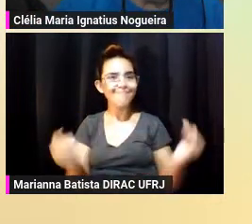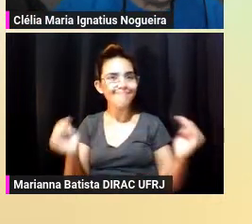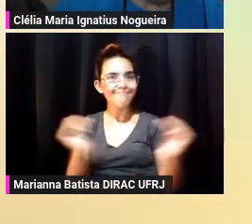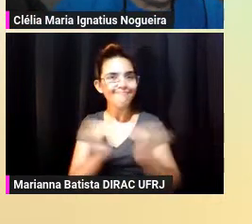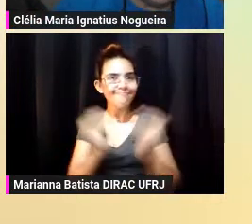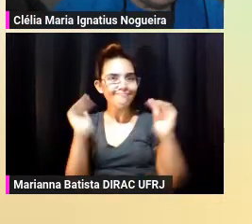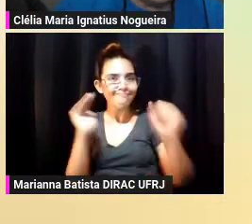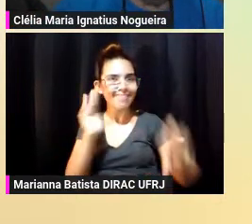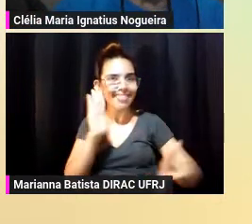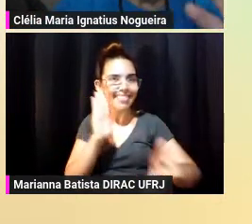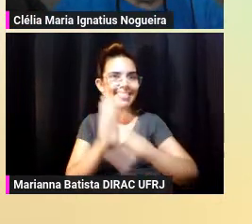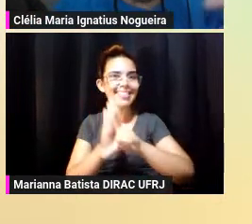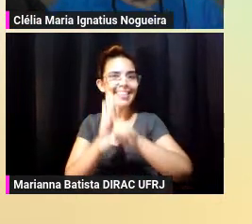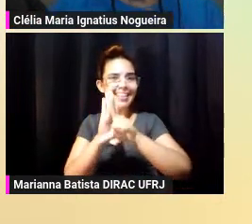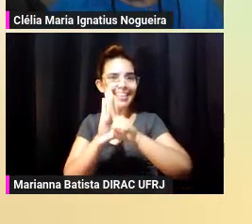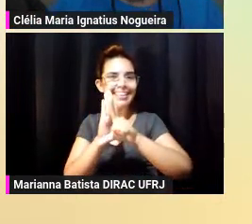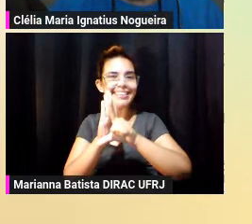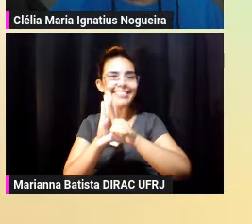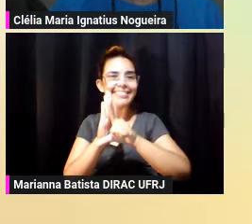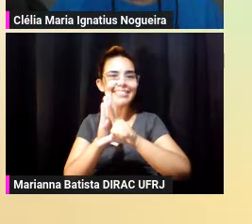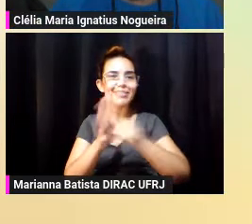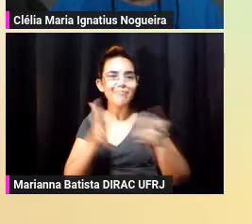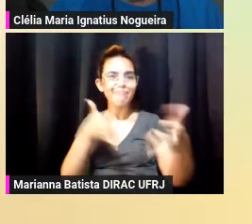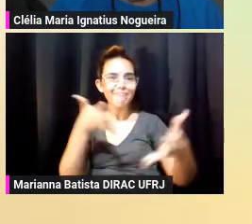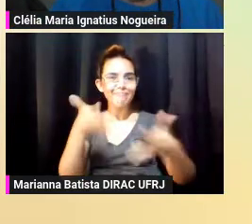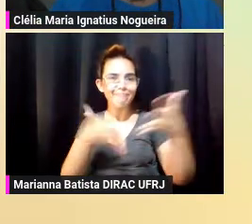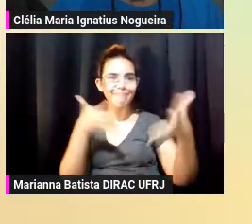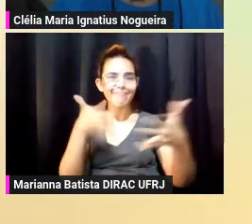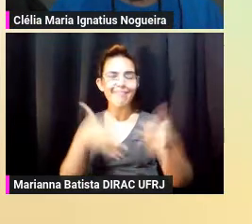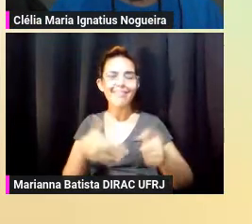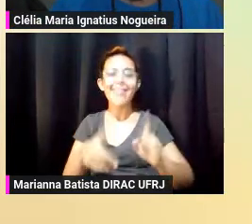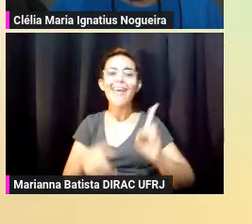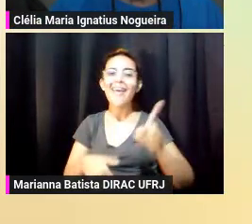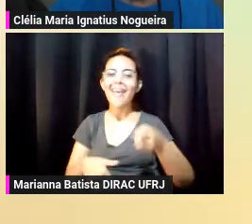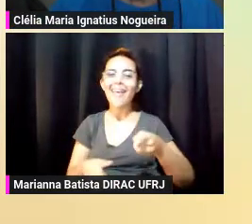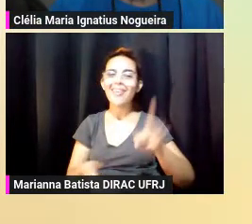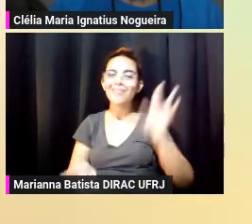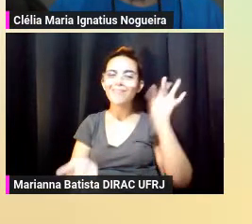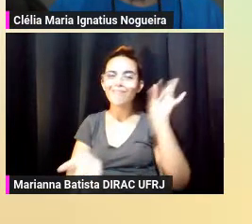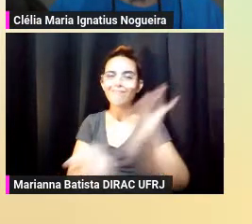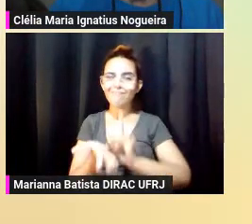de comunicação do surdo no Brasil. Pode passar, por favor.